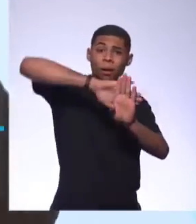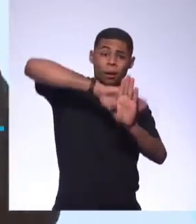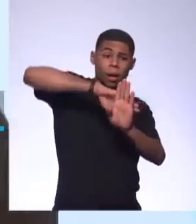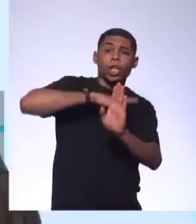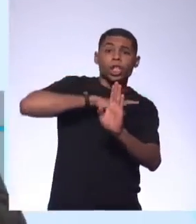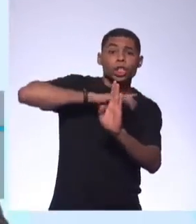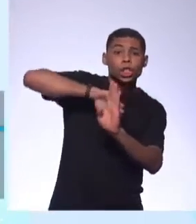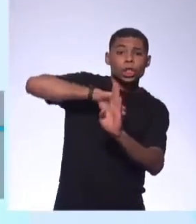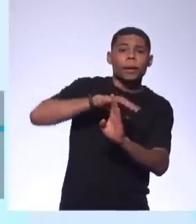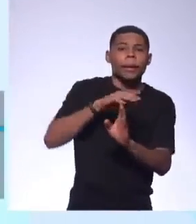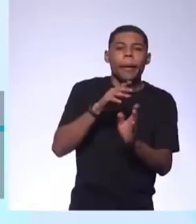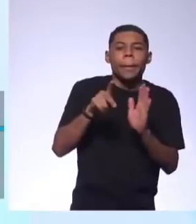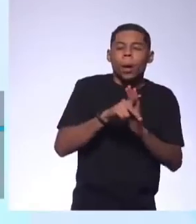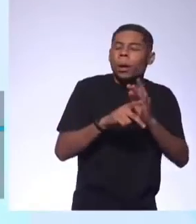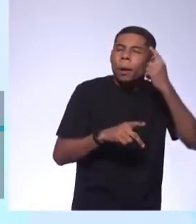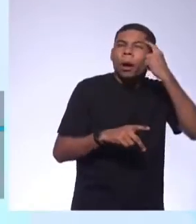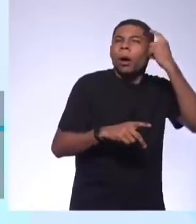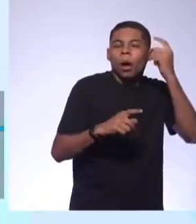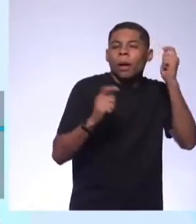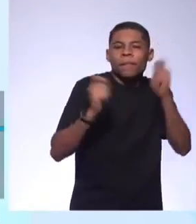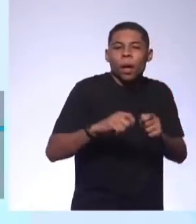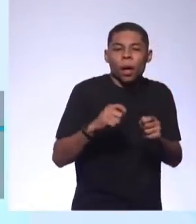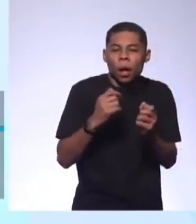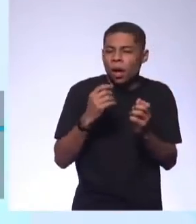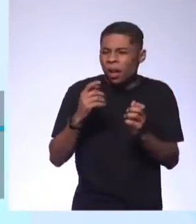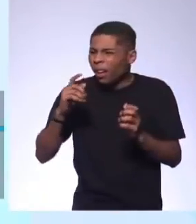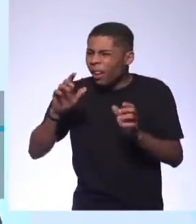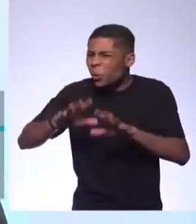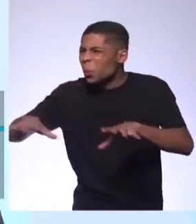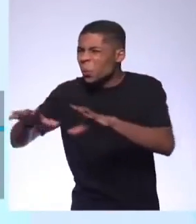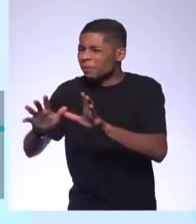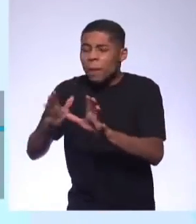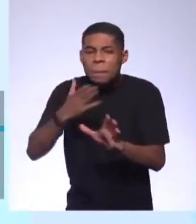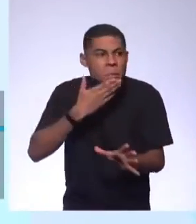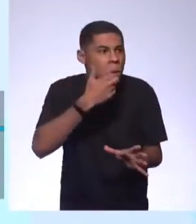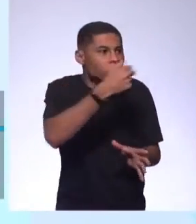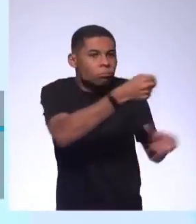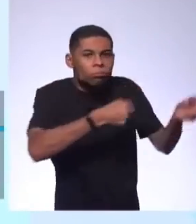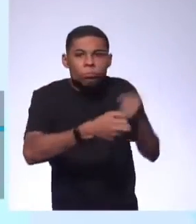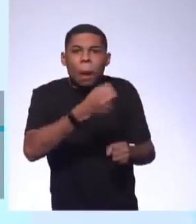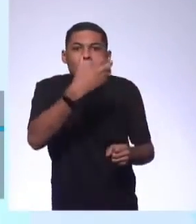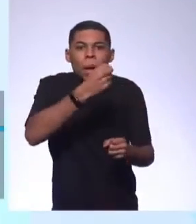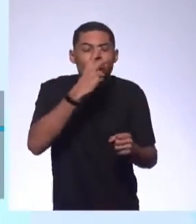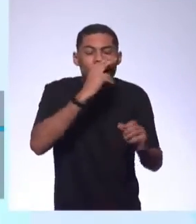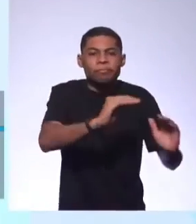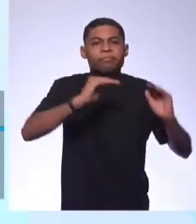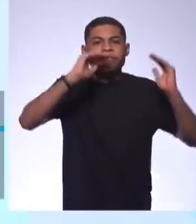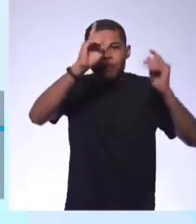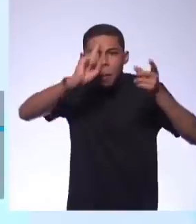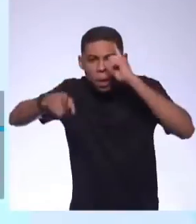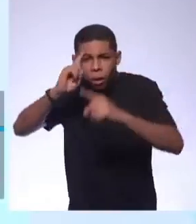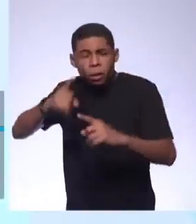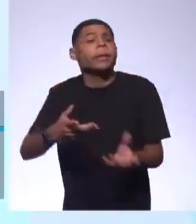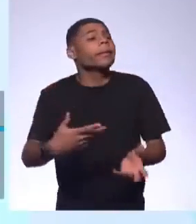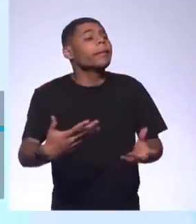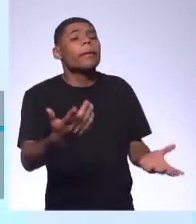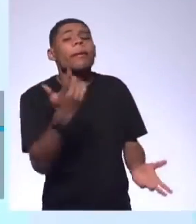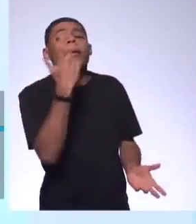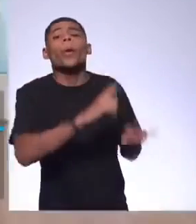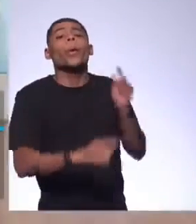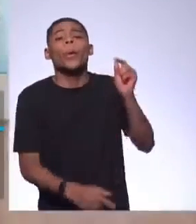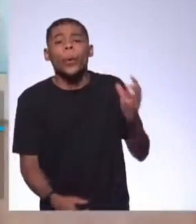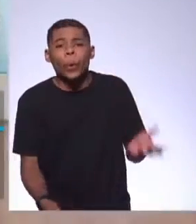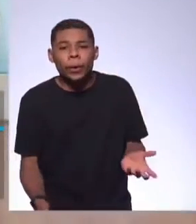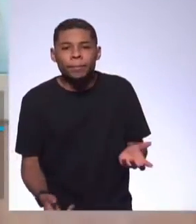da ideologia dominante uma ideia de embranquecimento. E aí, o que eles nos deram, professora Luísa? A